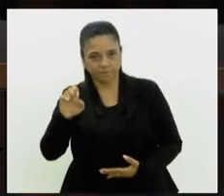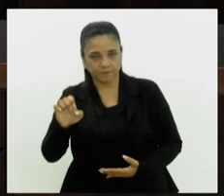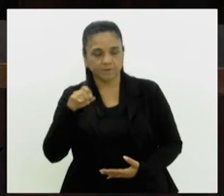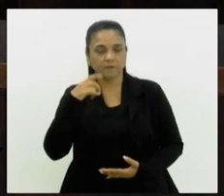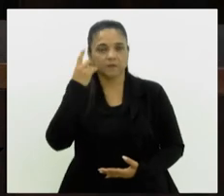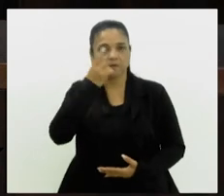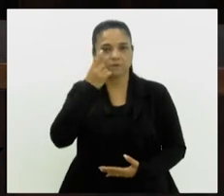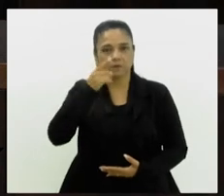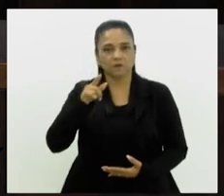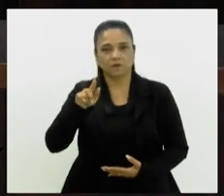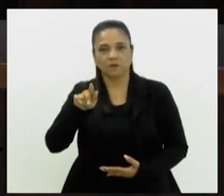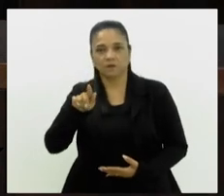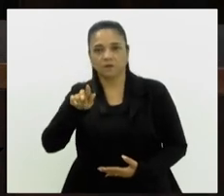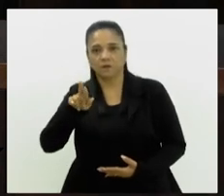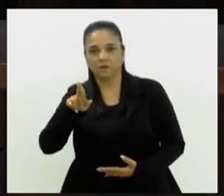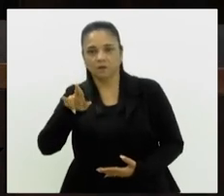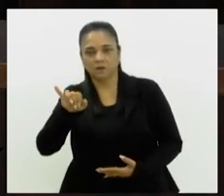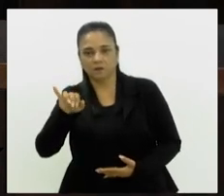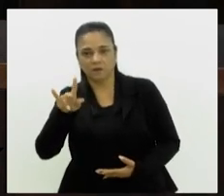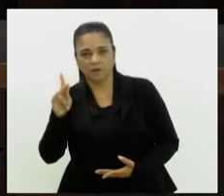Deputado Guilherme Delagoli.